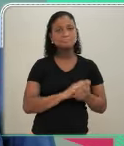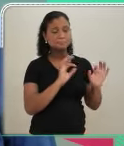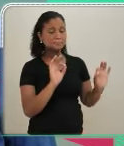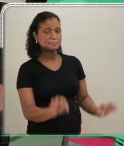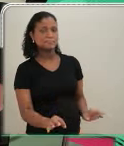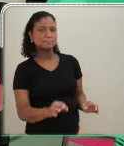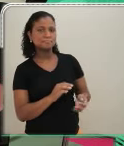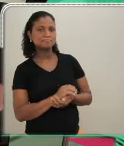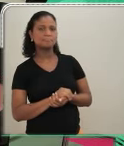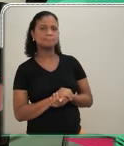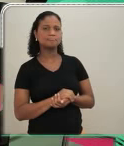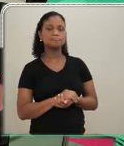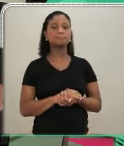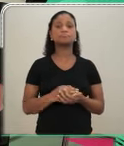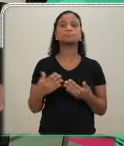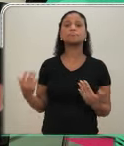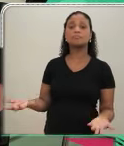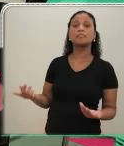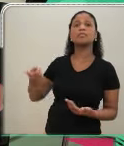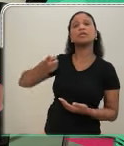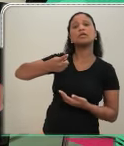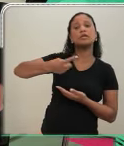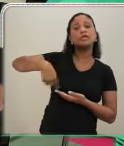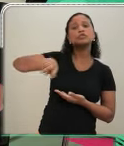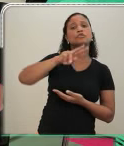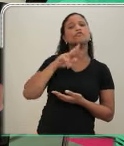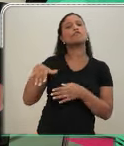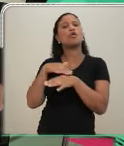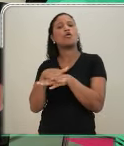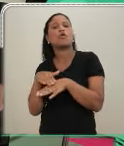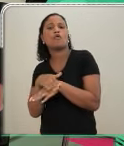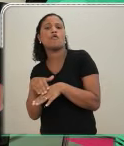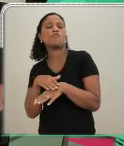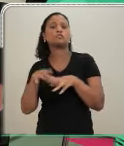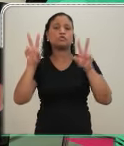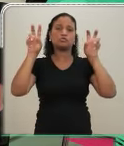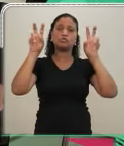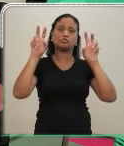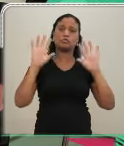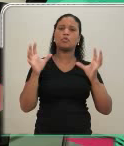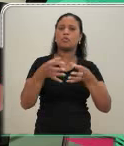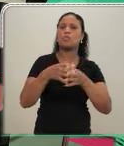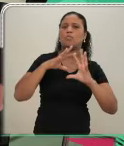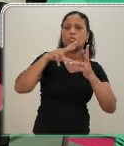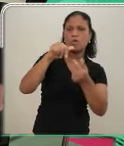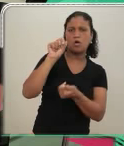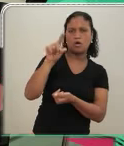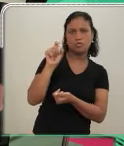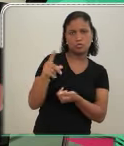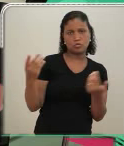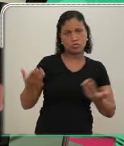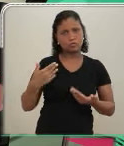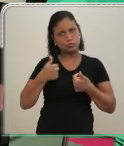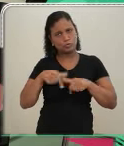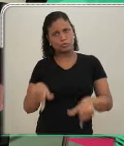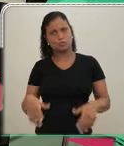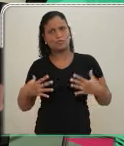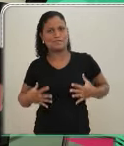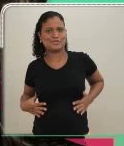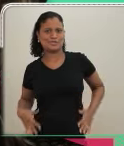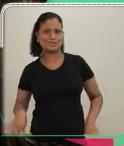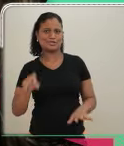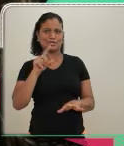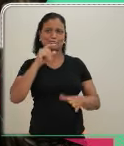Mundo Azul. Hoje eu estou vestida de azul em homenagem ao autismo. Queria que você explicasse antes o porquê da cor azul representar o